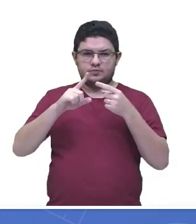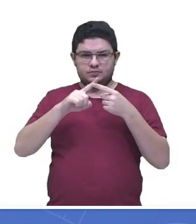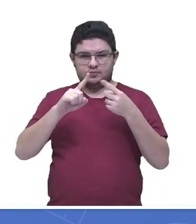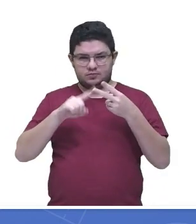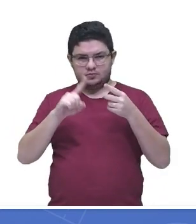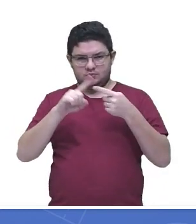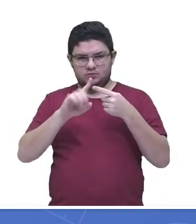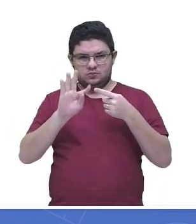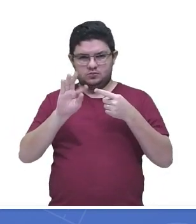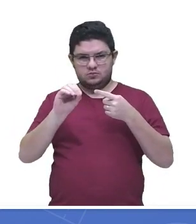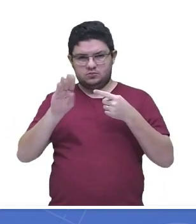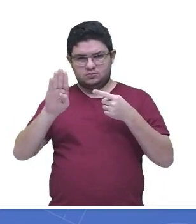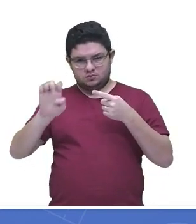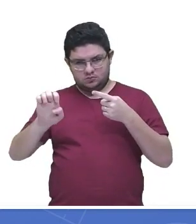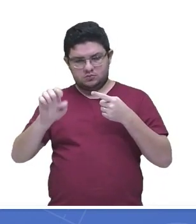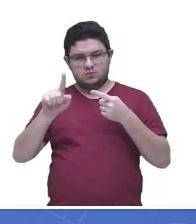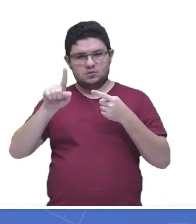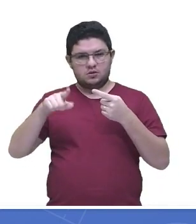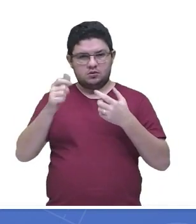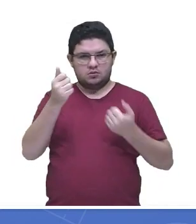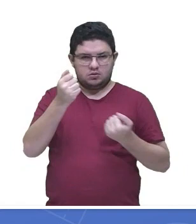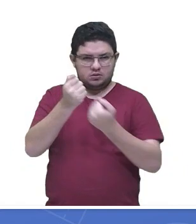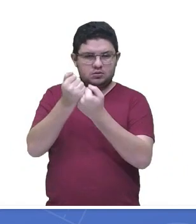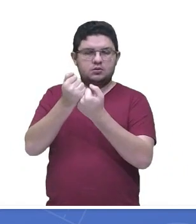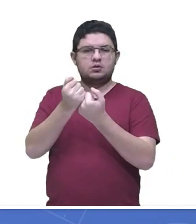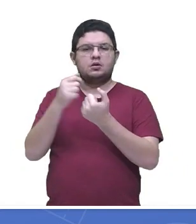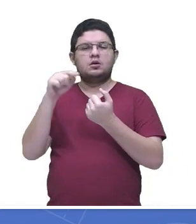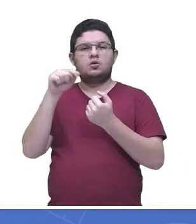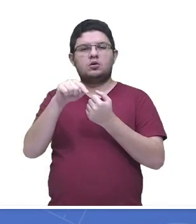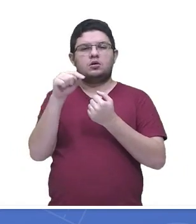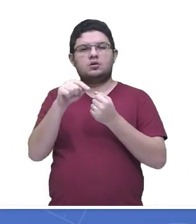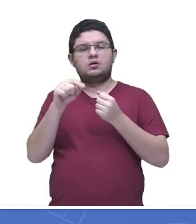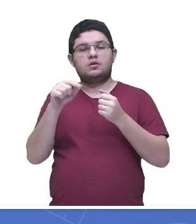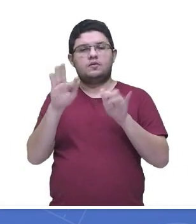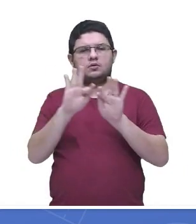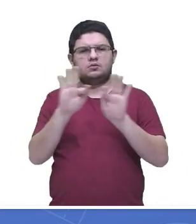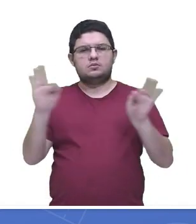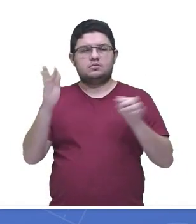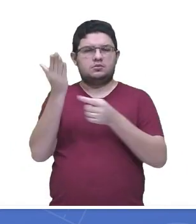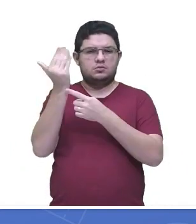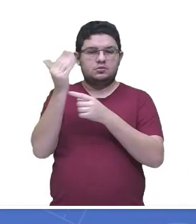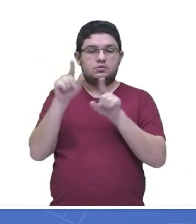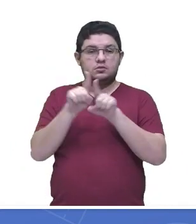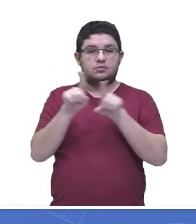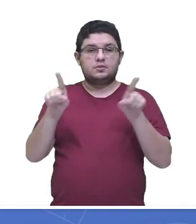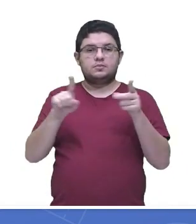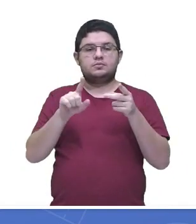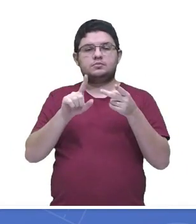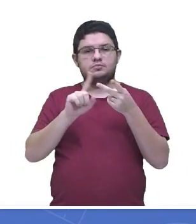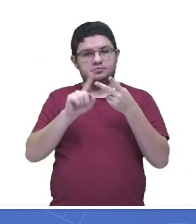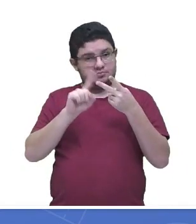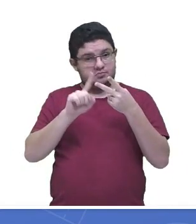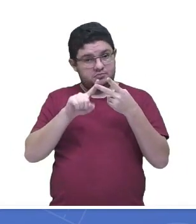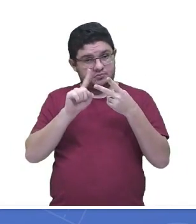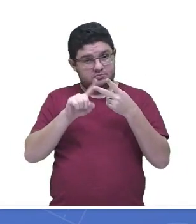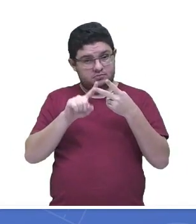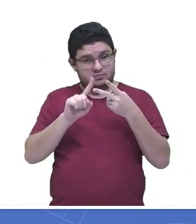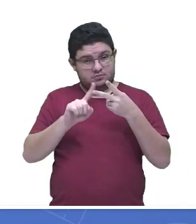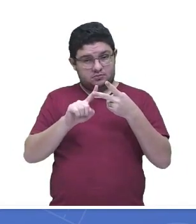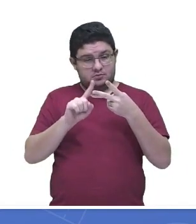que é o auxiliar, aquele que está indicando que aquela minha oração está no passado, e o verbo principal. Esse verbo